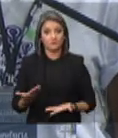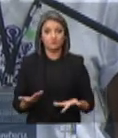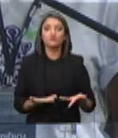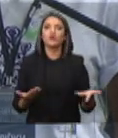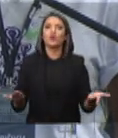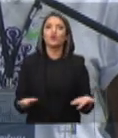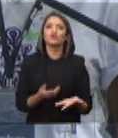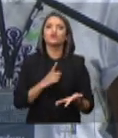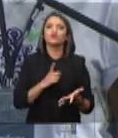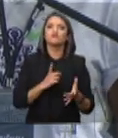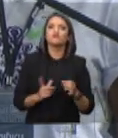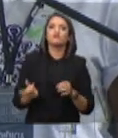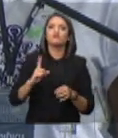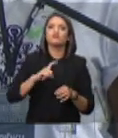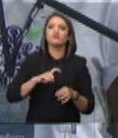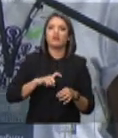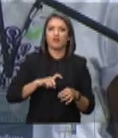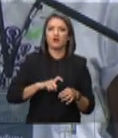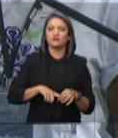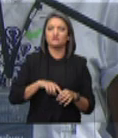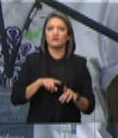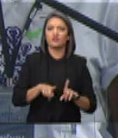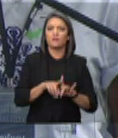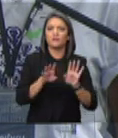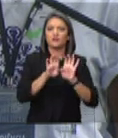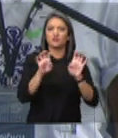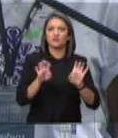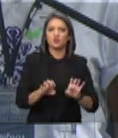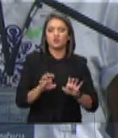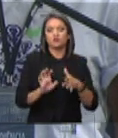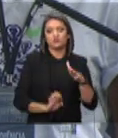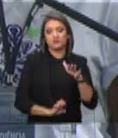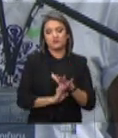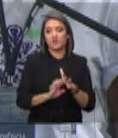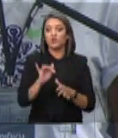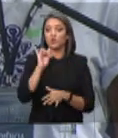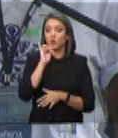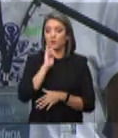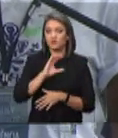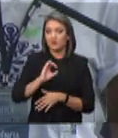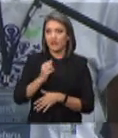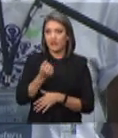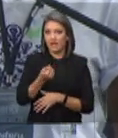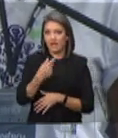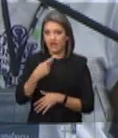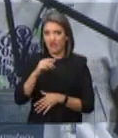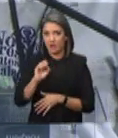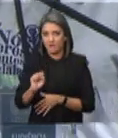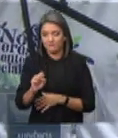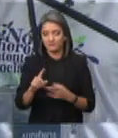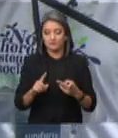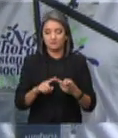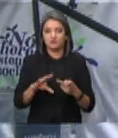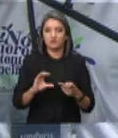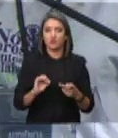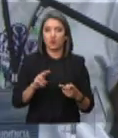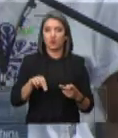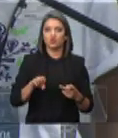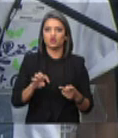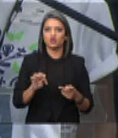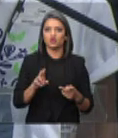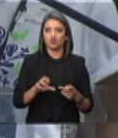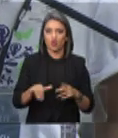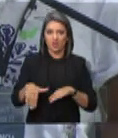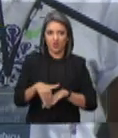Estão vinculados diretamente a estrutura estatal como é o caso do Capes o consultório na rua e do centro